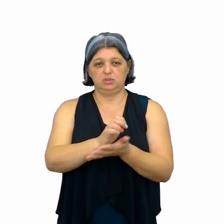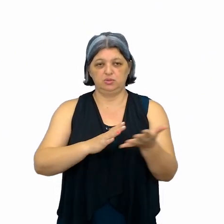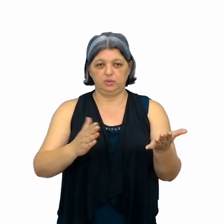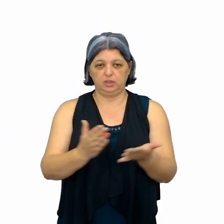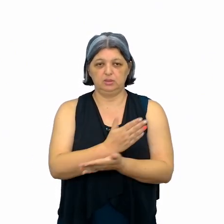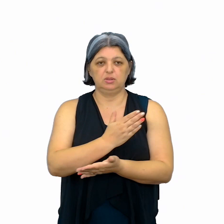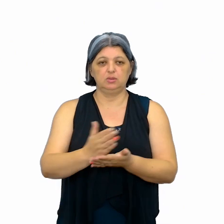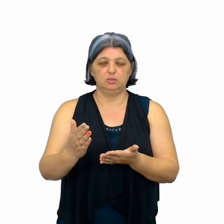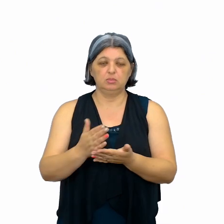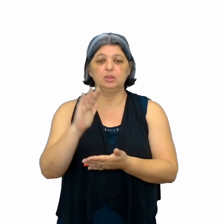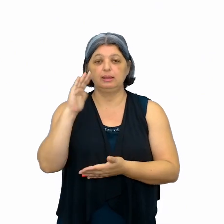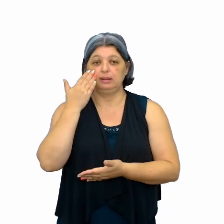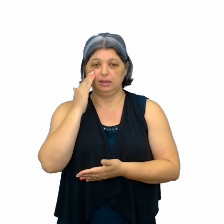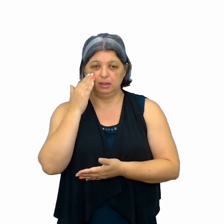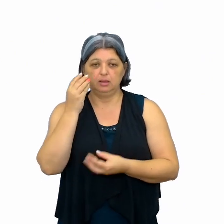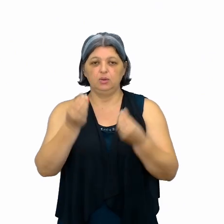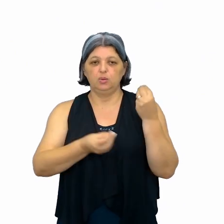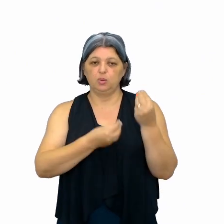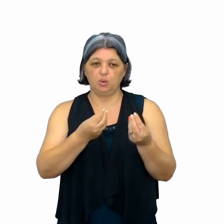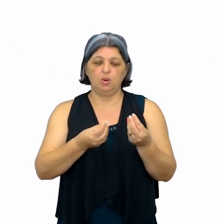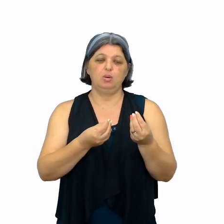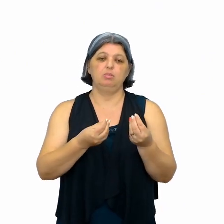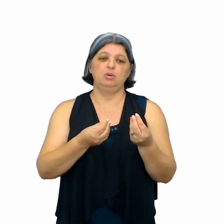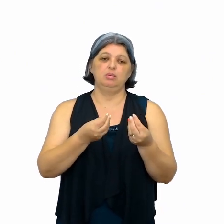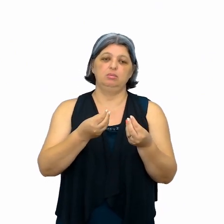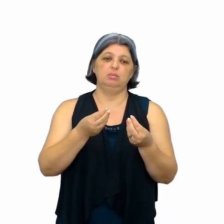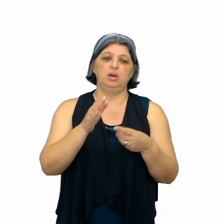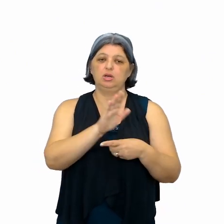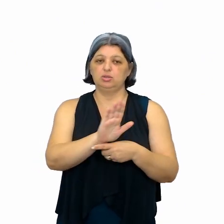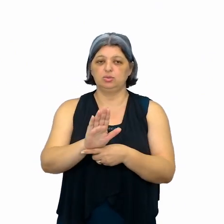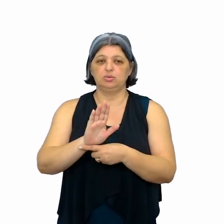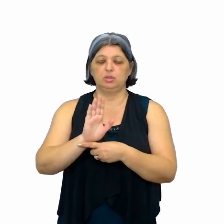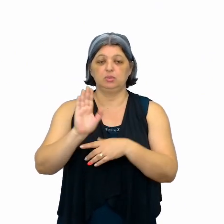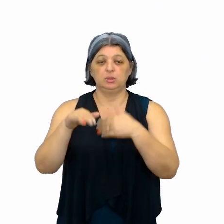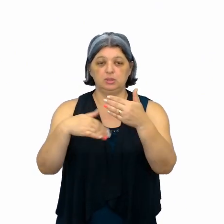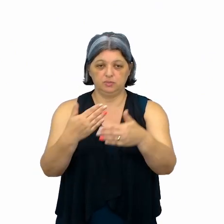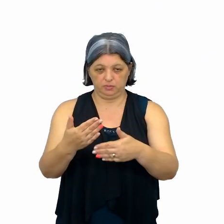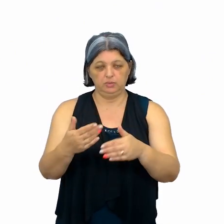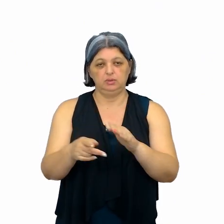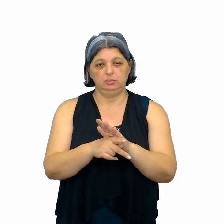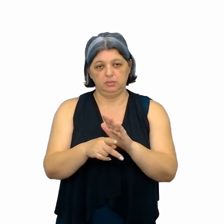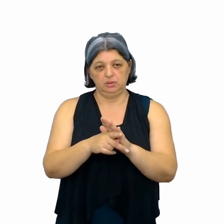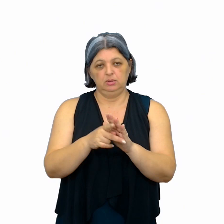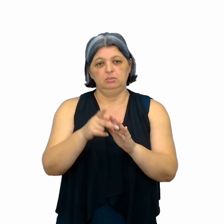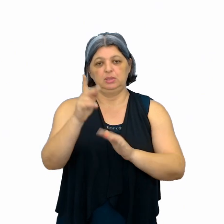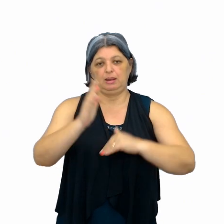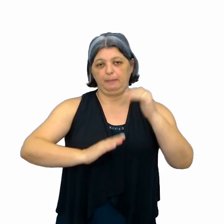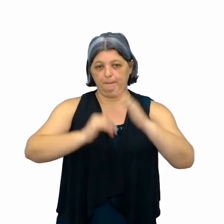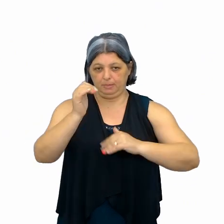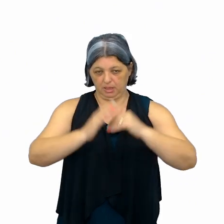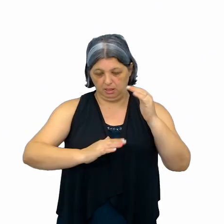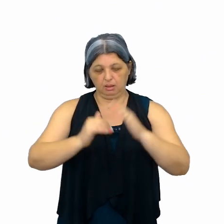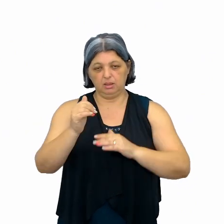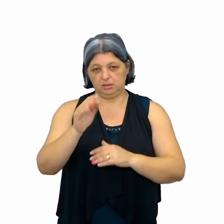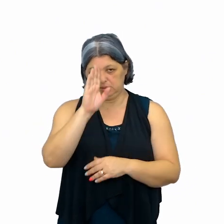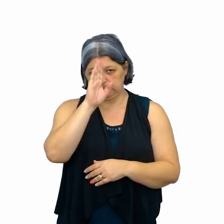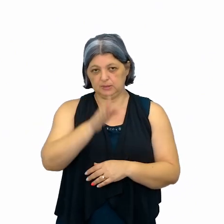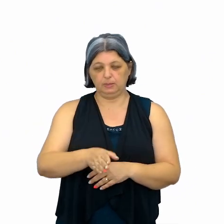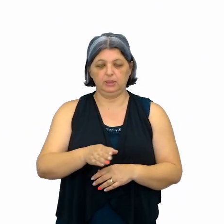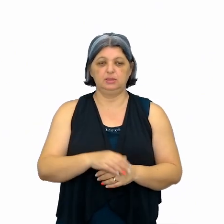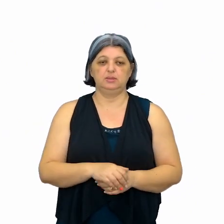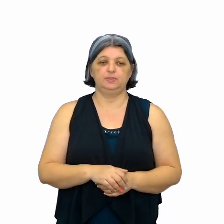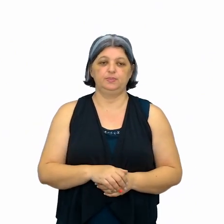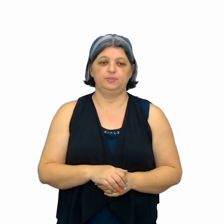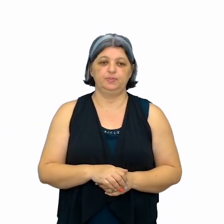fim de compreender como elas promovem o desenvolvimento de determinadas habilidades essenciais. E,